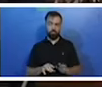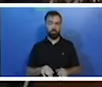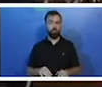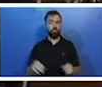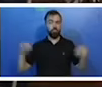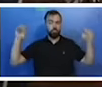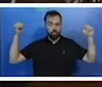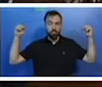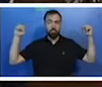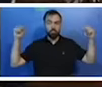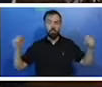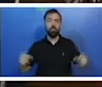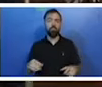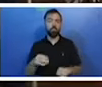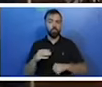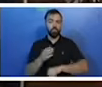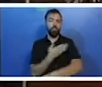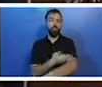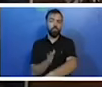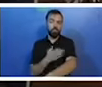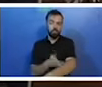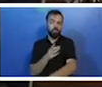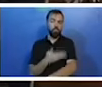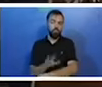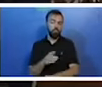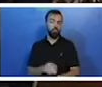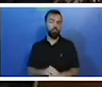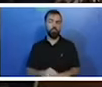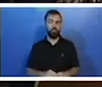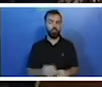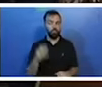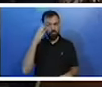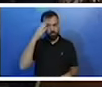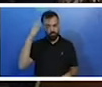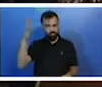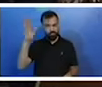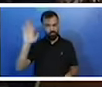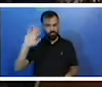praticarem atividades físicas, continuem acompanhando nossas aulas. Obrigado, valeu, tchau!